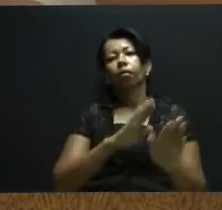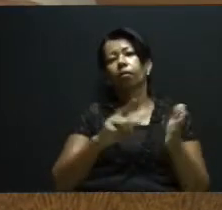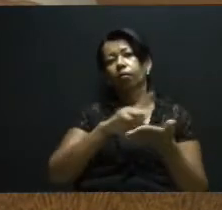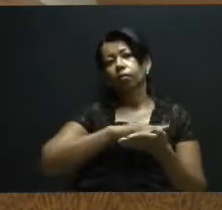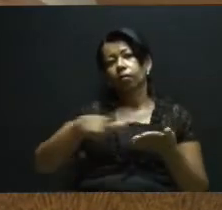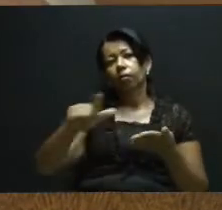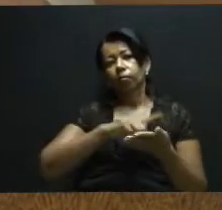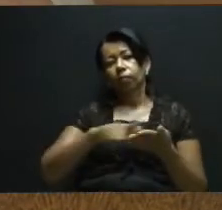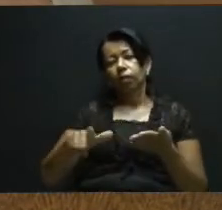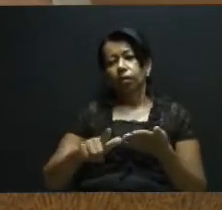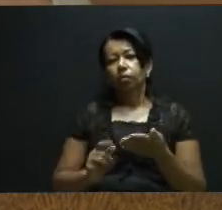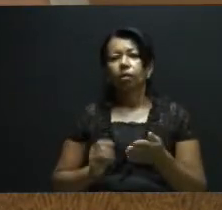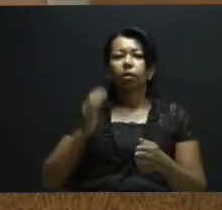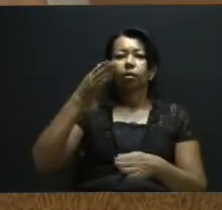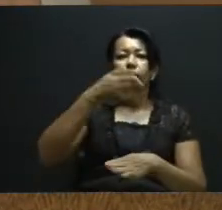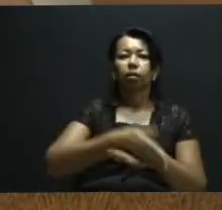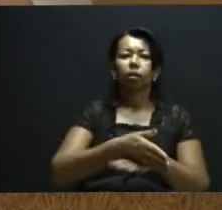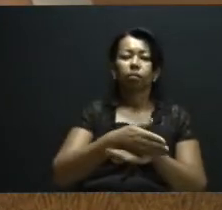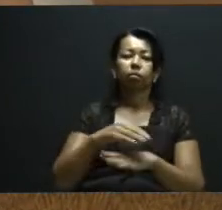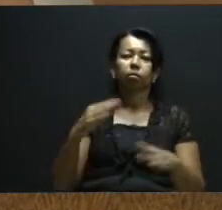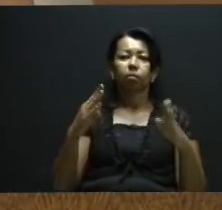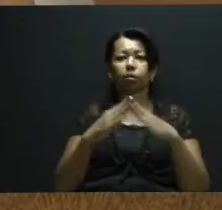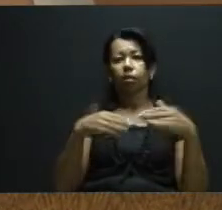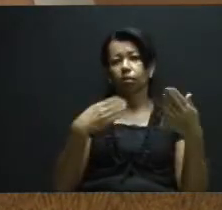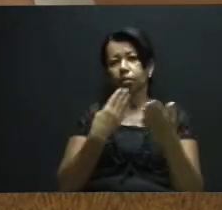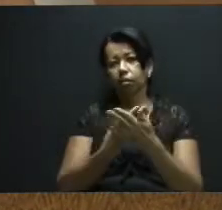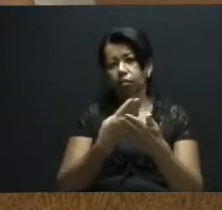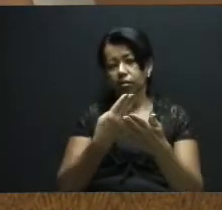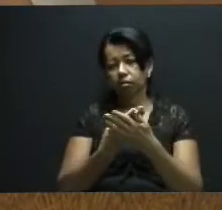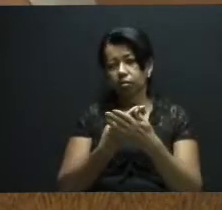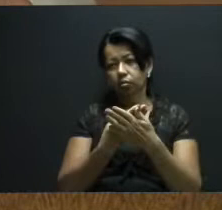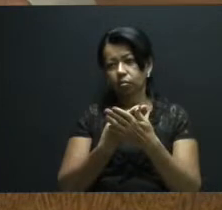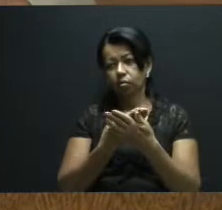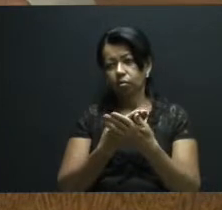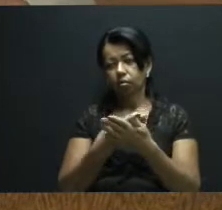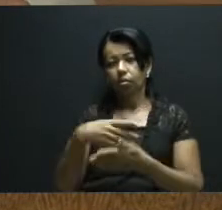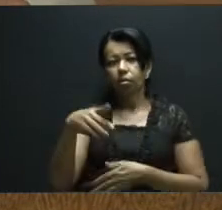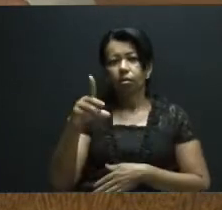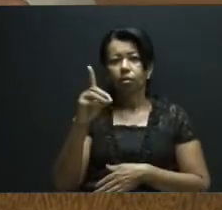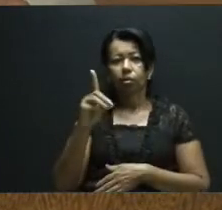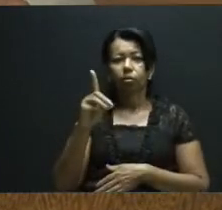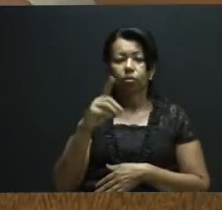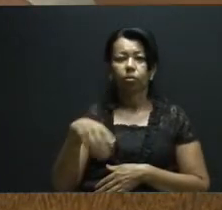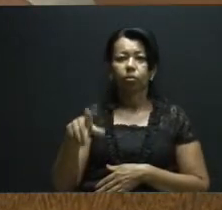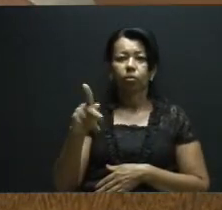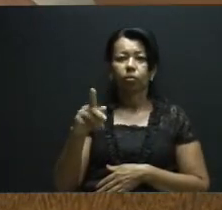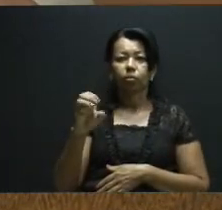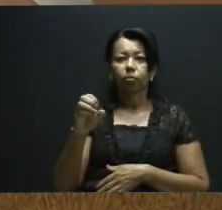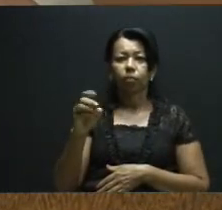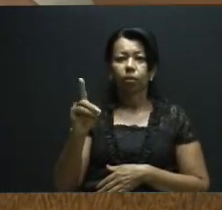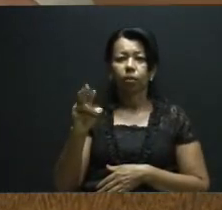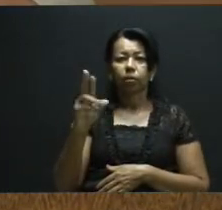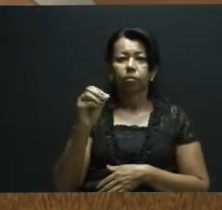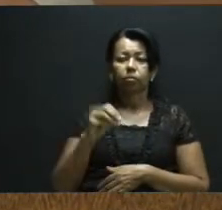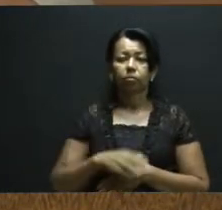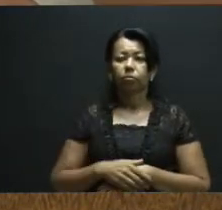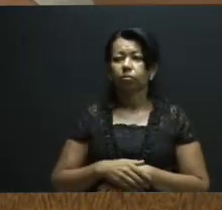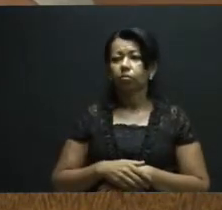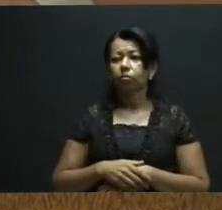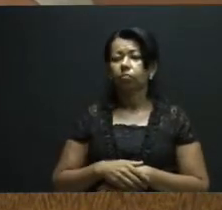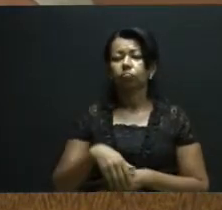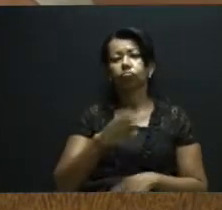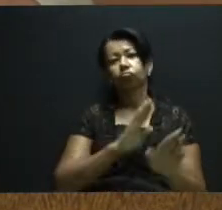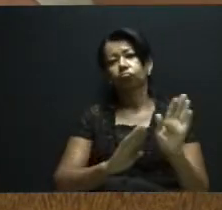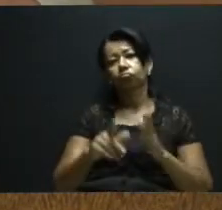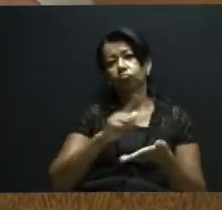no interior da unidade municipal de ensino dom pedro 1º na vila natal pra mim esse mano